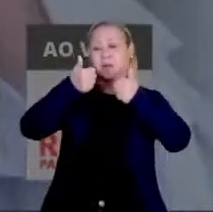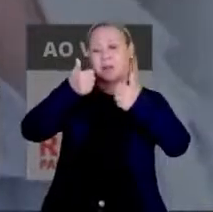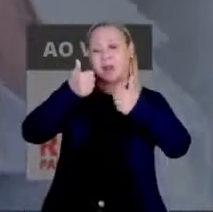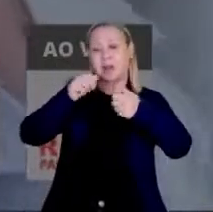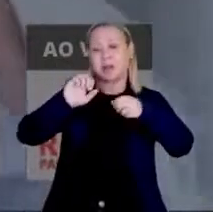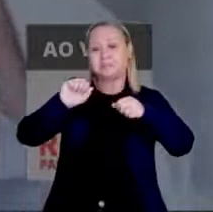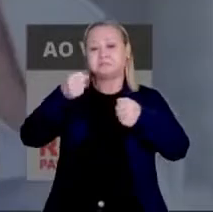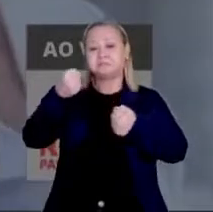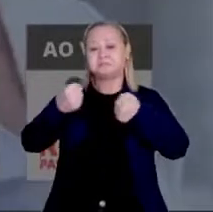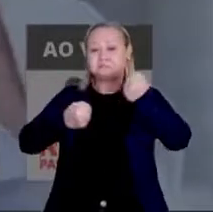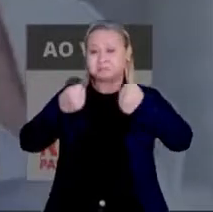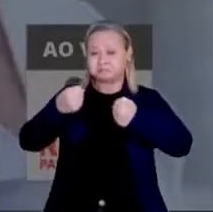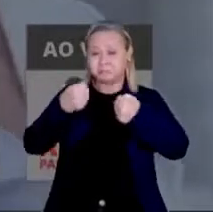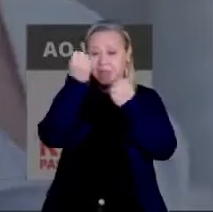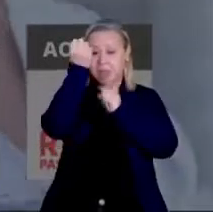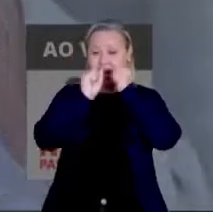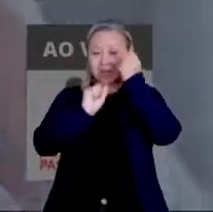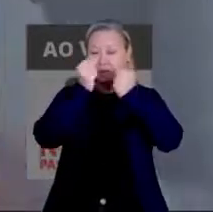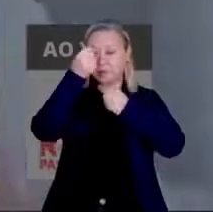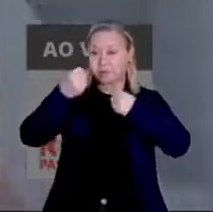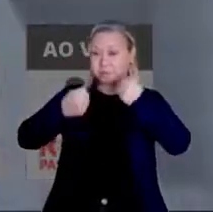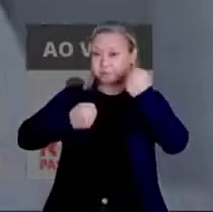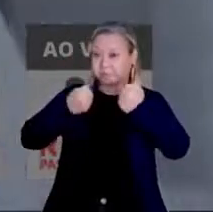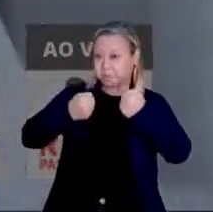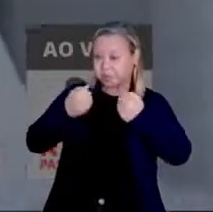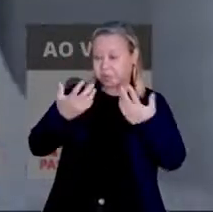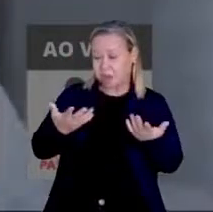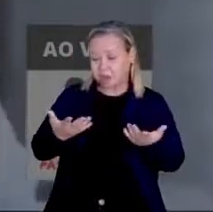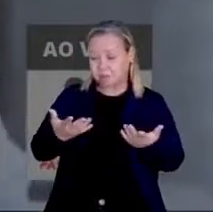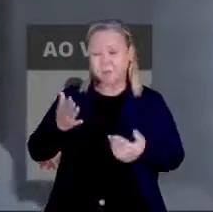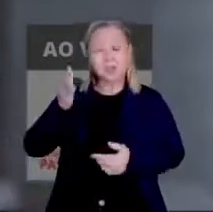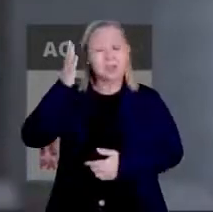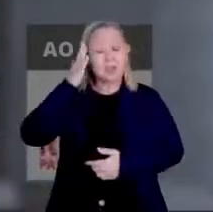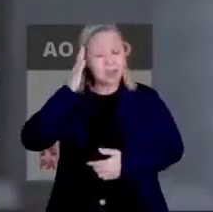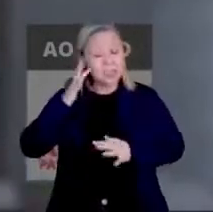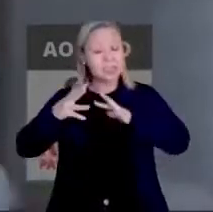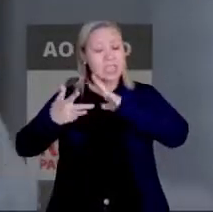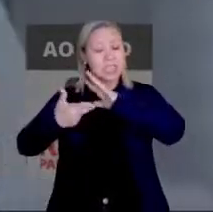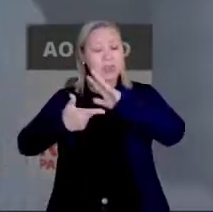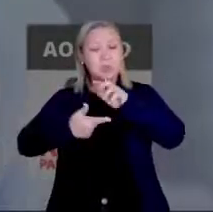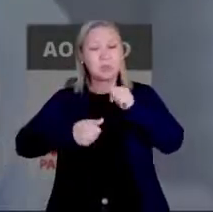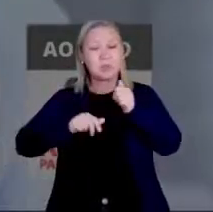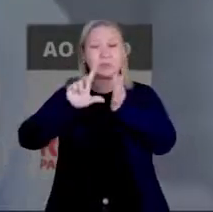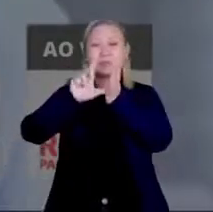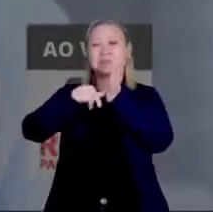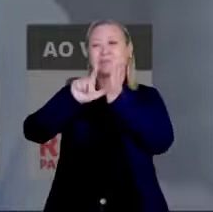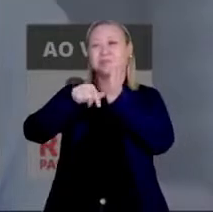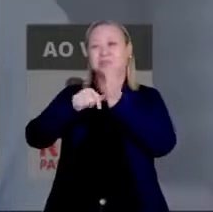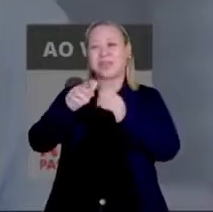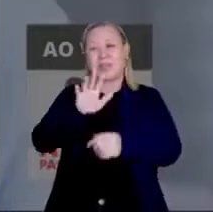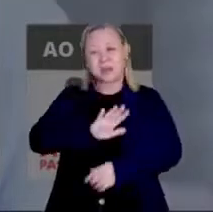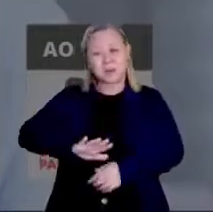poder carregar todos esses milhões de carros que estão aí. Ou seja, agora as pessoas...